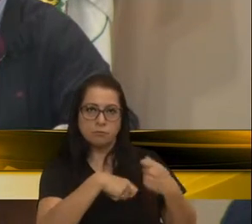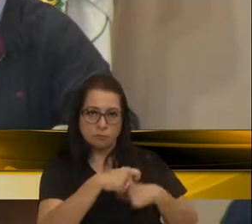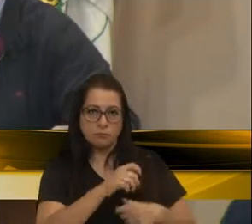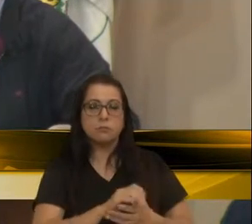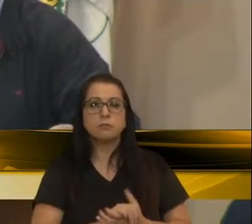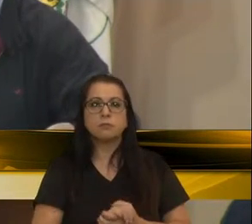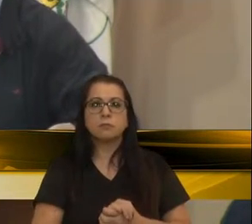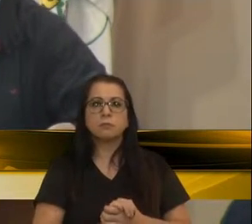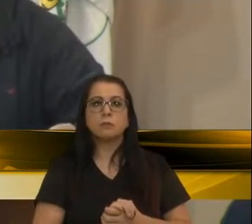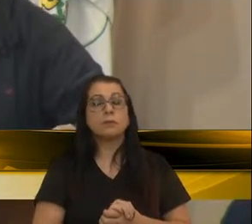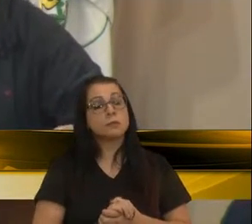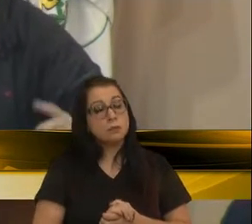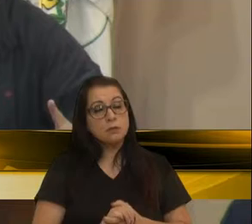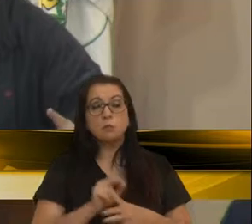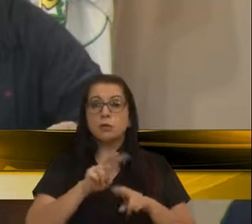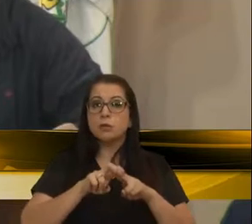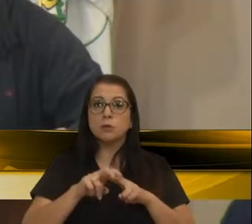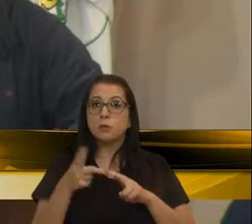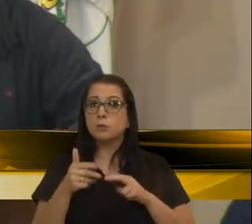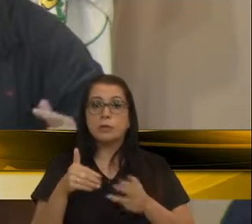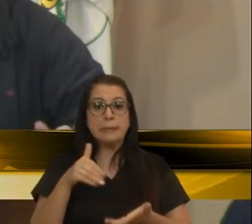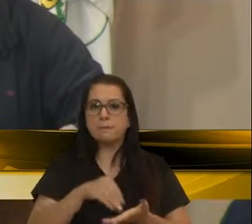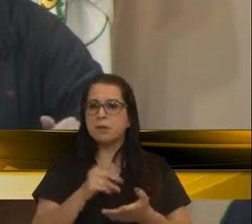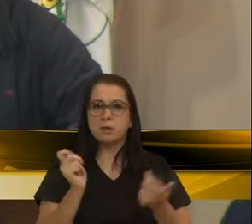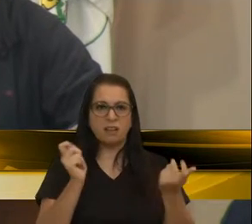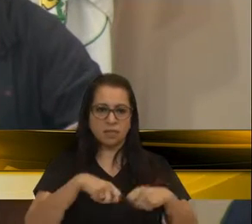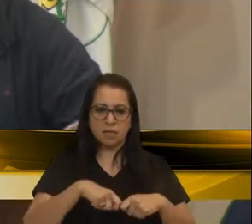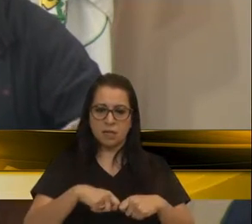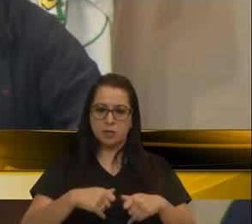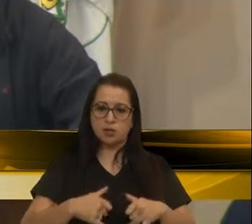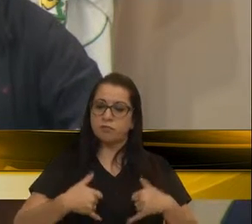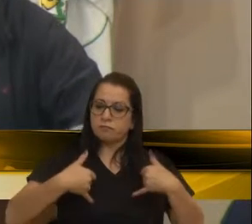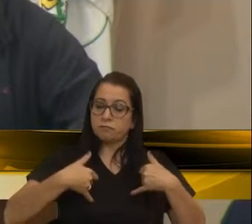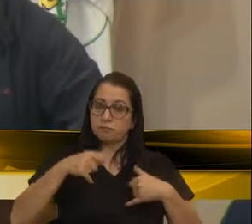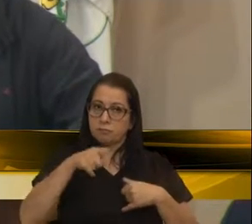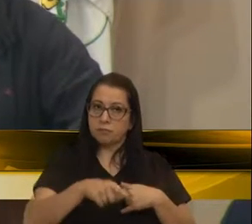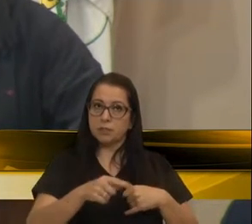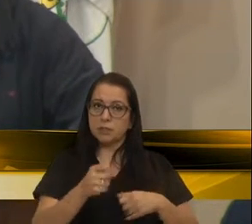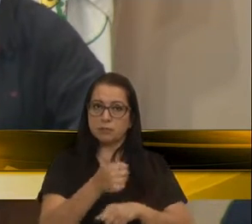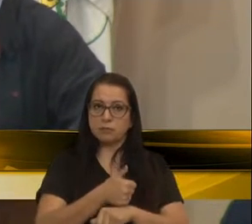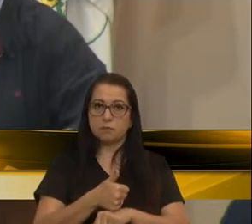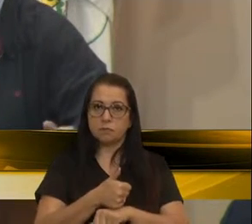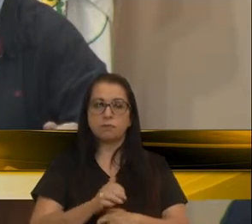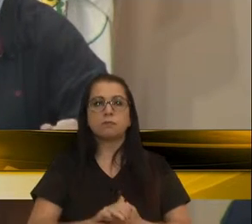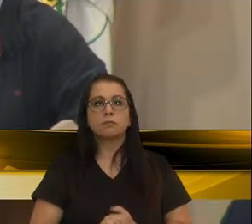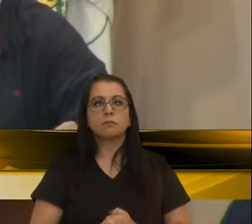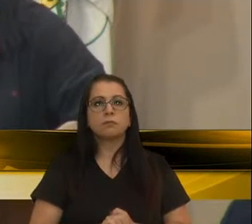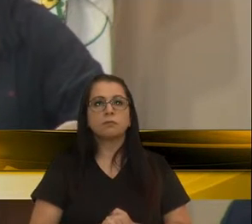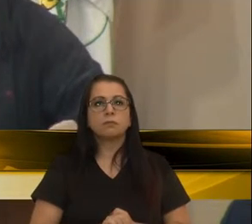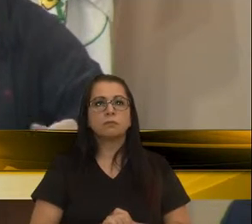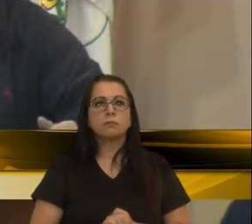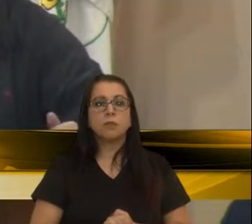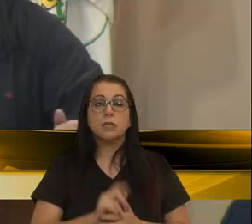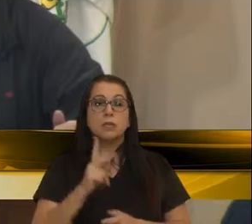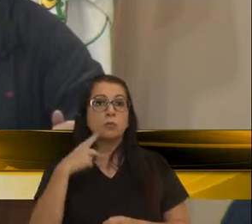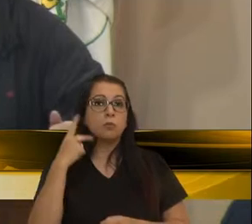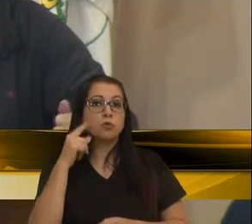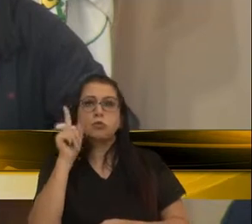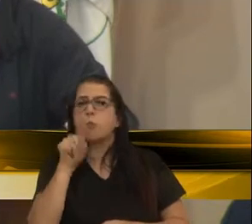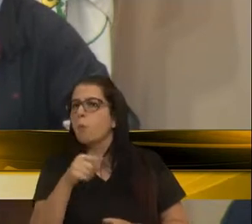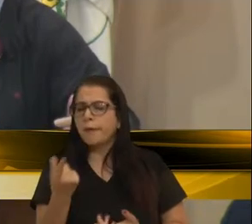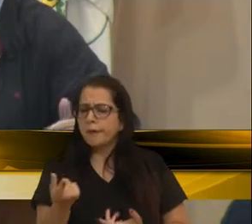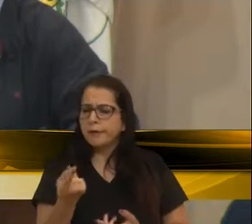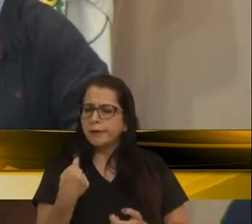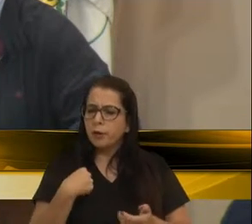administração. Portanto, o senhor não tem a mínima capacidade de honrar esta profissão. Se político não é,